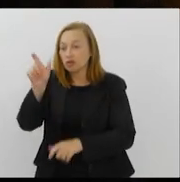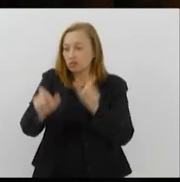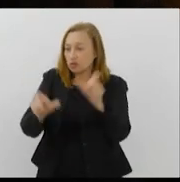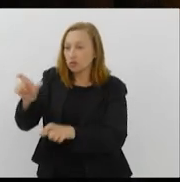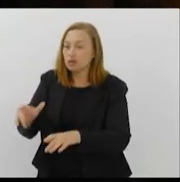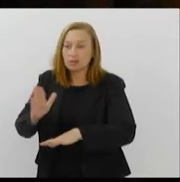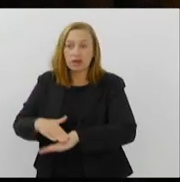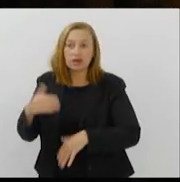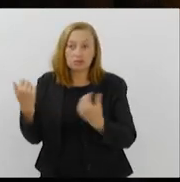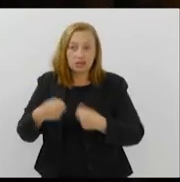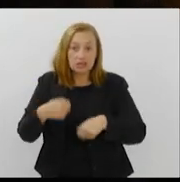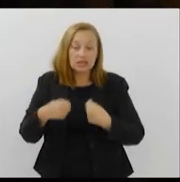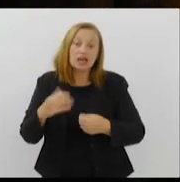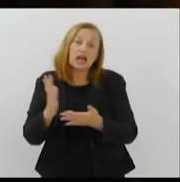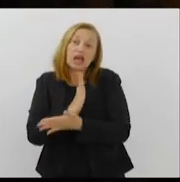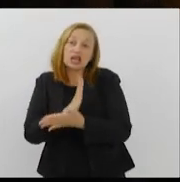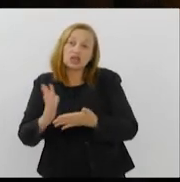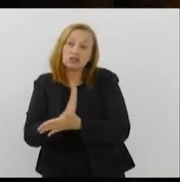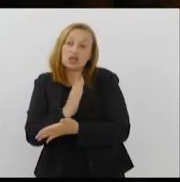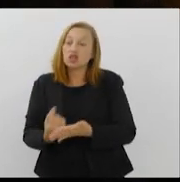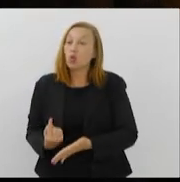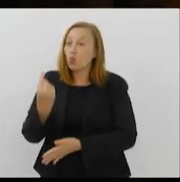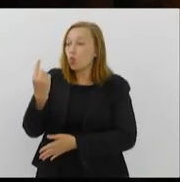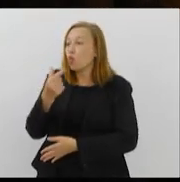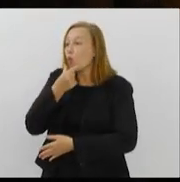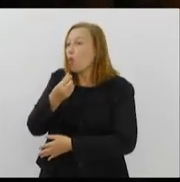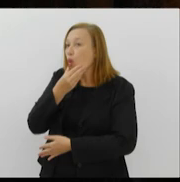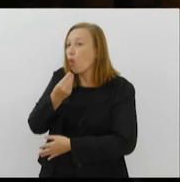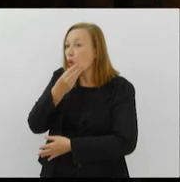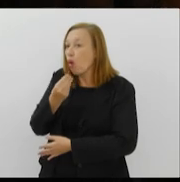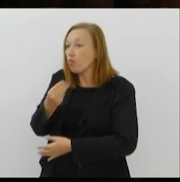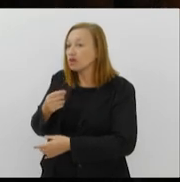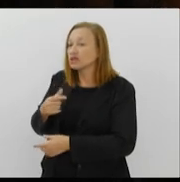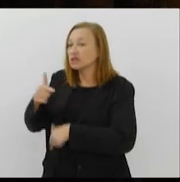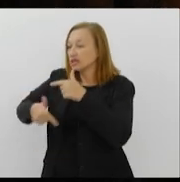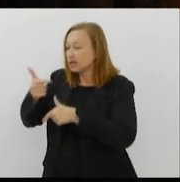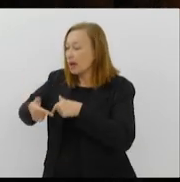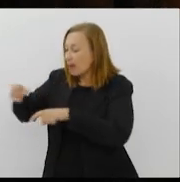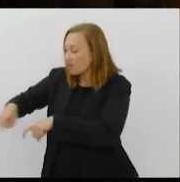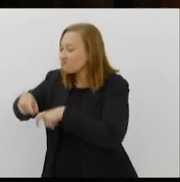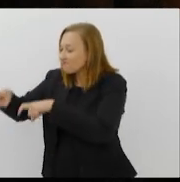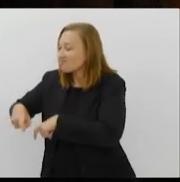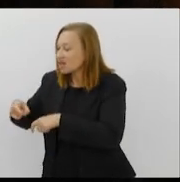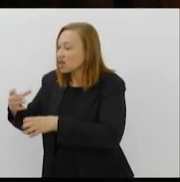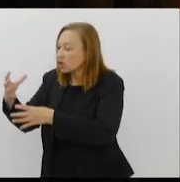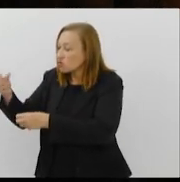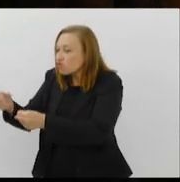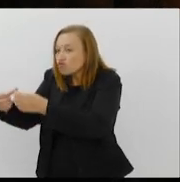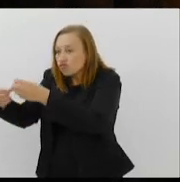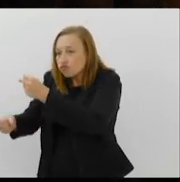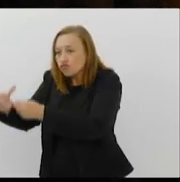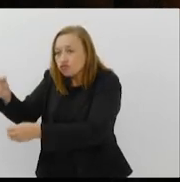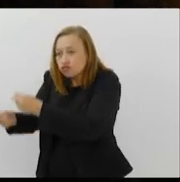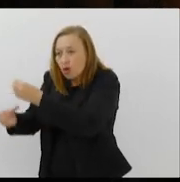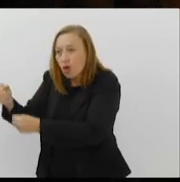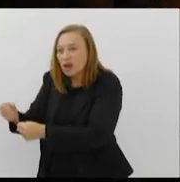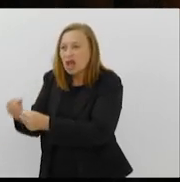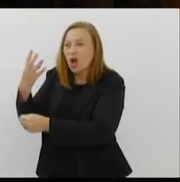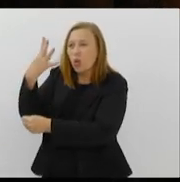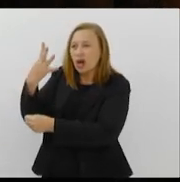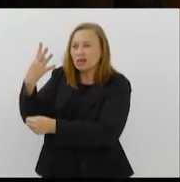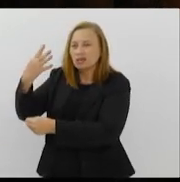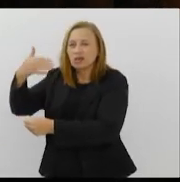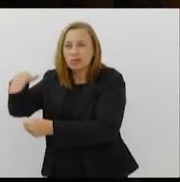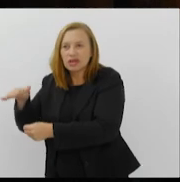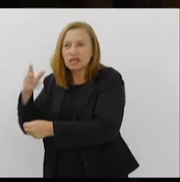precisam. Muitas vezes, um homem do campo que tira leite, ele tem que acordar 4 horas da manhã, está num curral 5, 6 horas da manhã